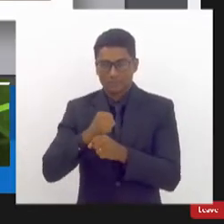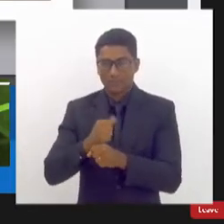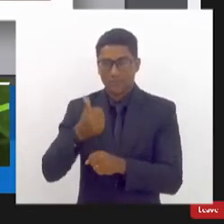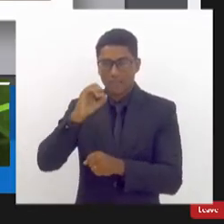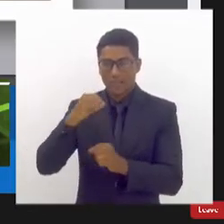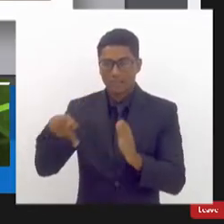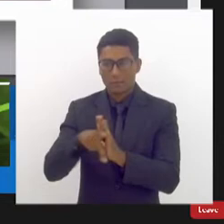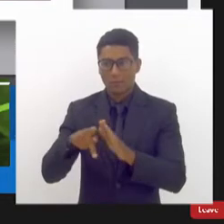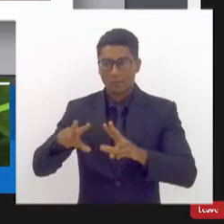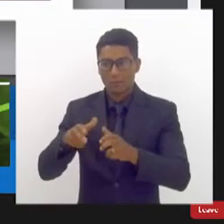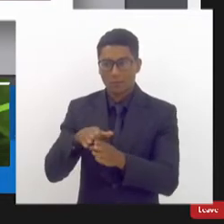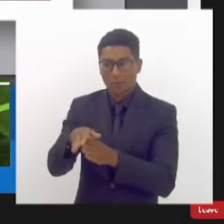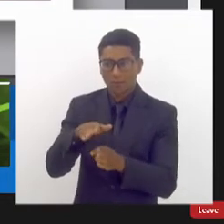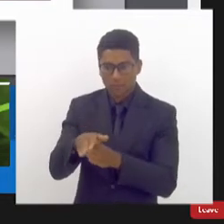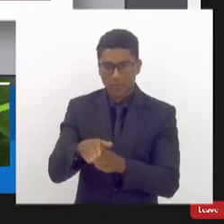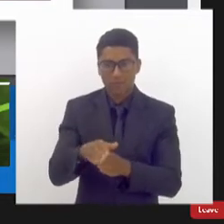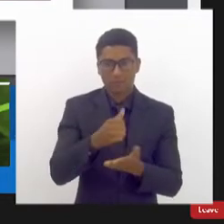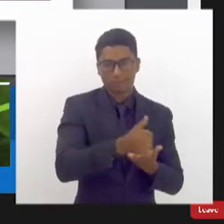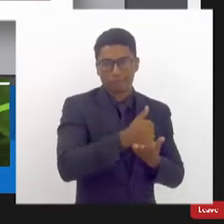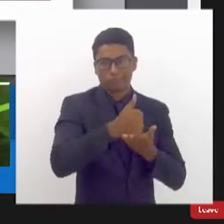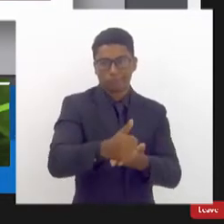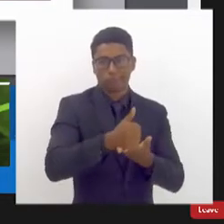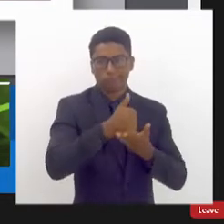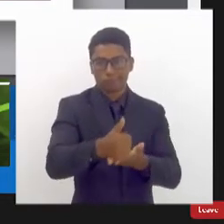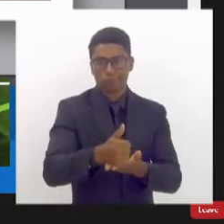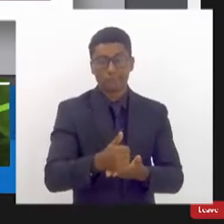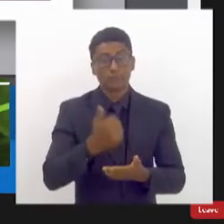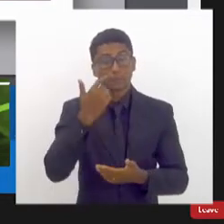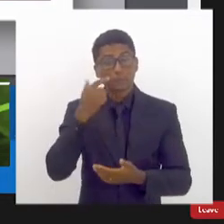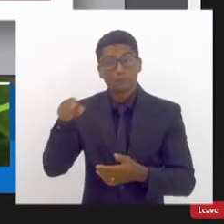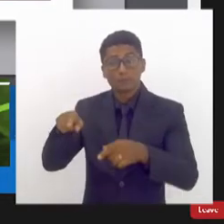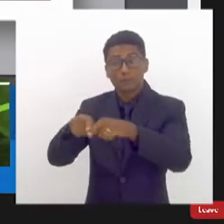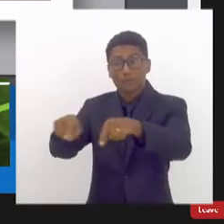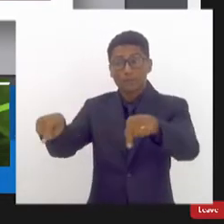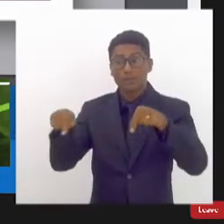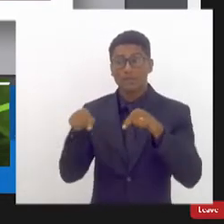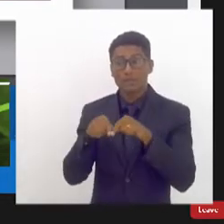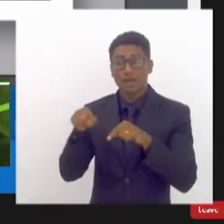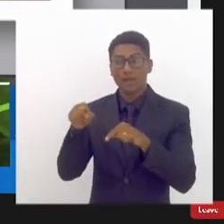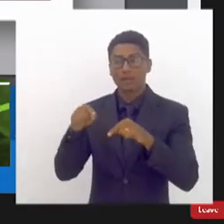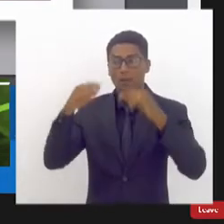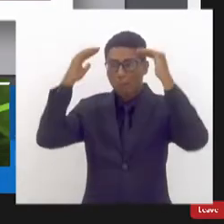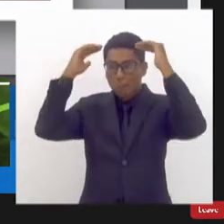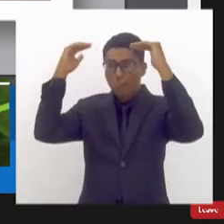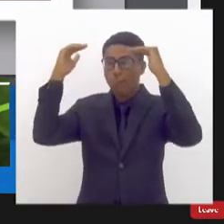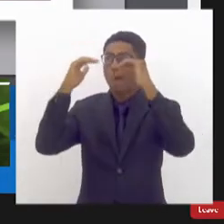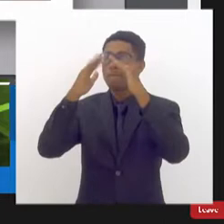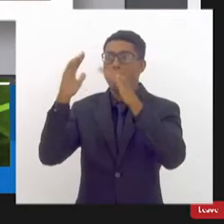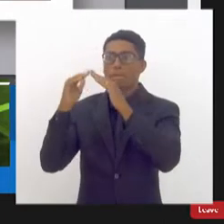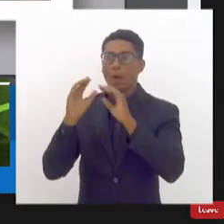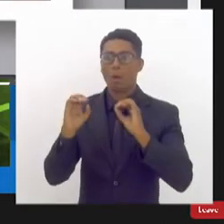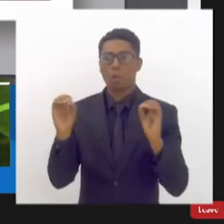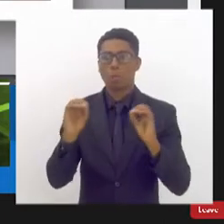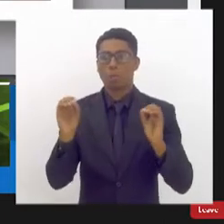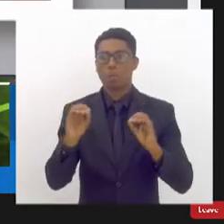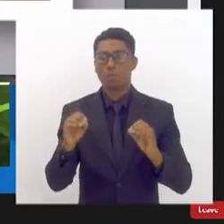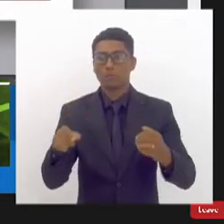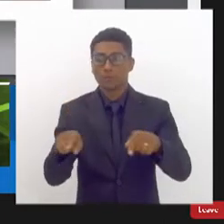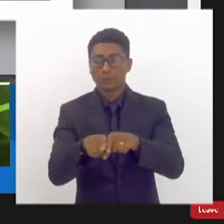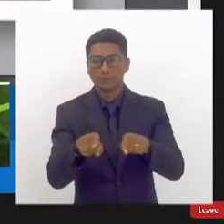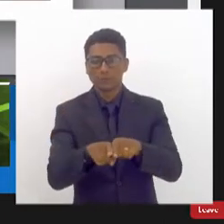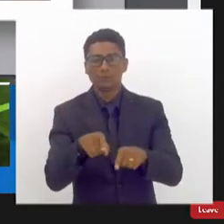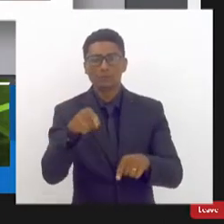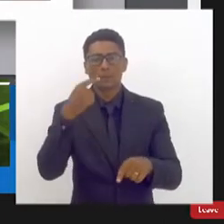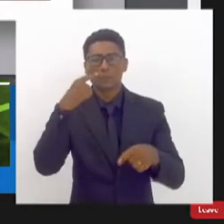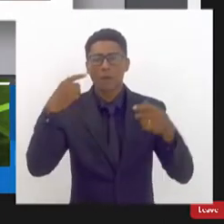Nós temos a sala do pleno, sem o buraco da chuva, e o hall de entrada. Né? Lá no fundo tem a árvore de